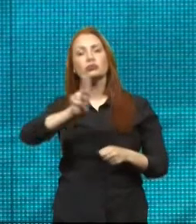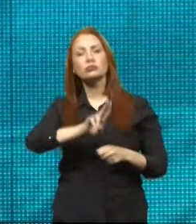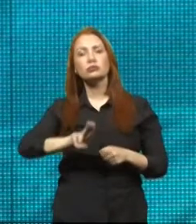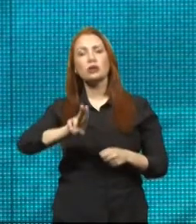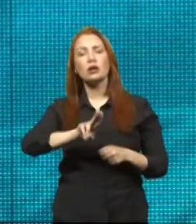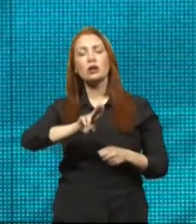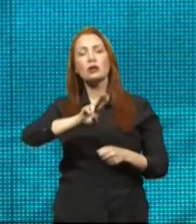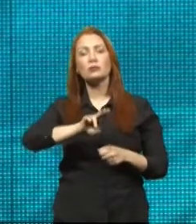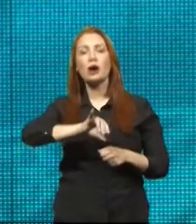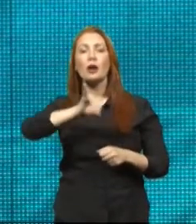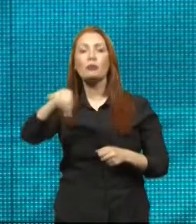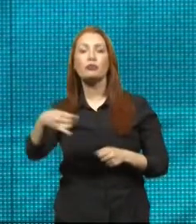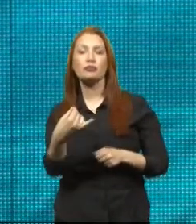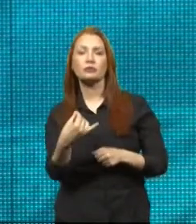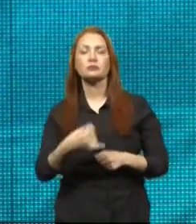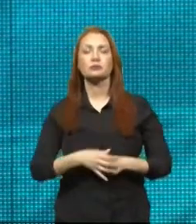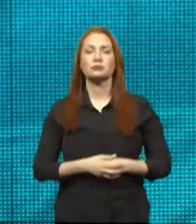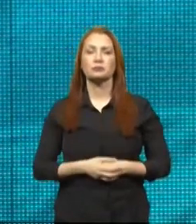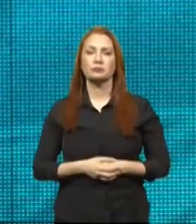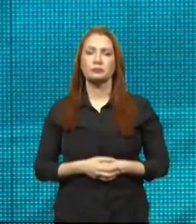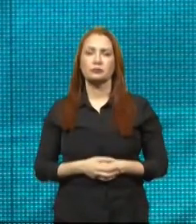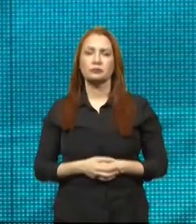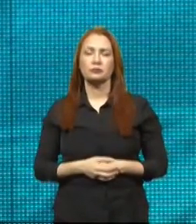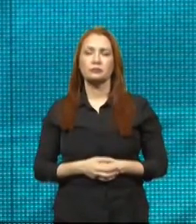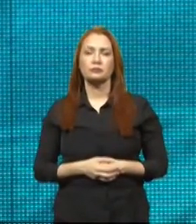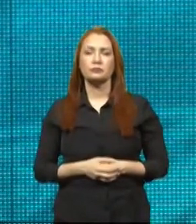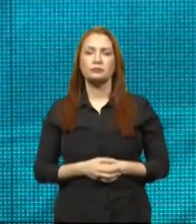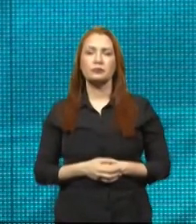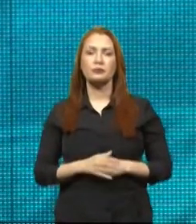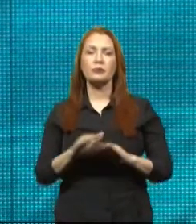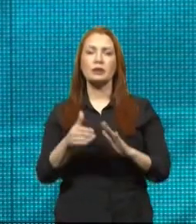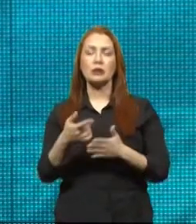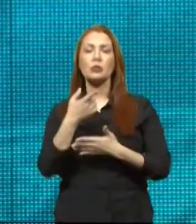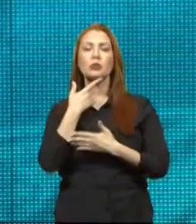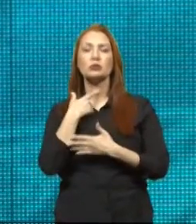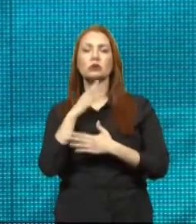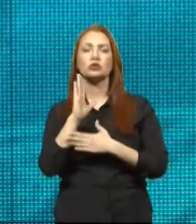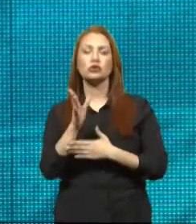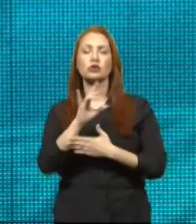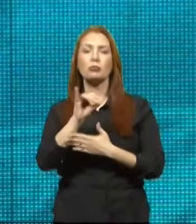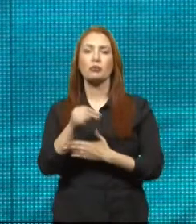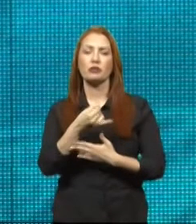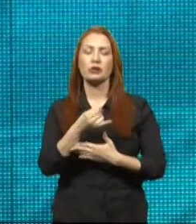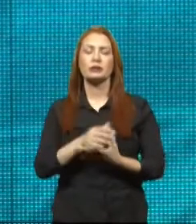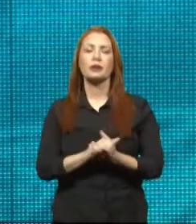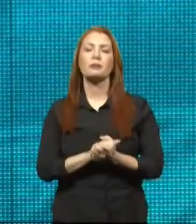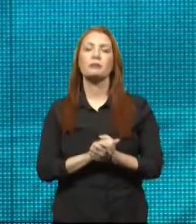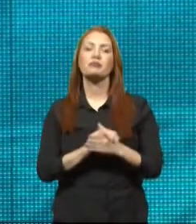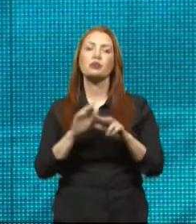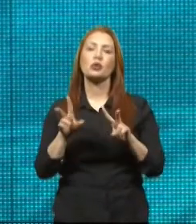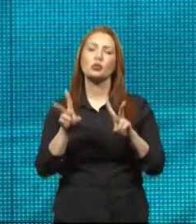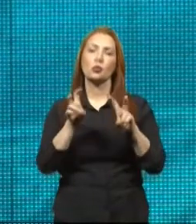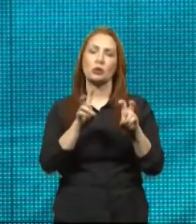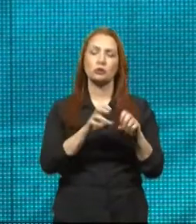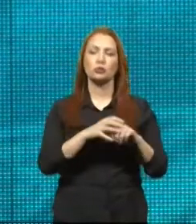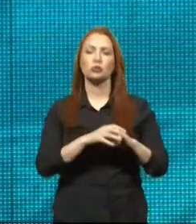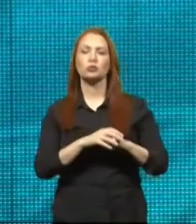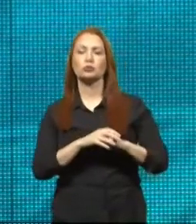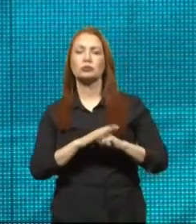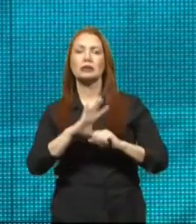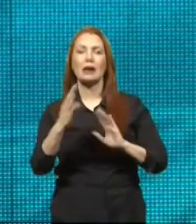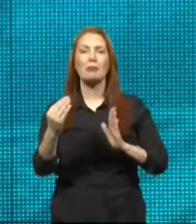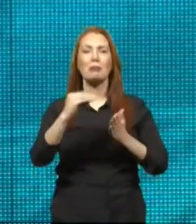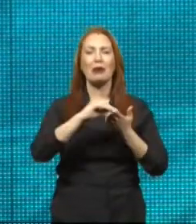gostaria de, já fazendo esse gancho sobre essa questão da